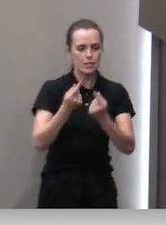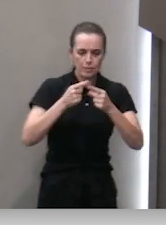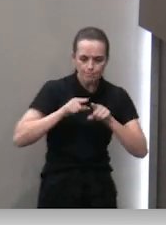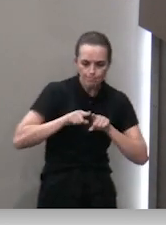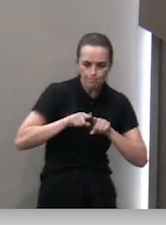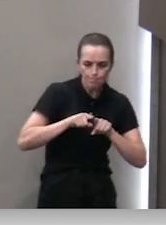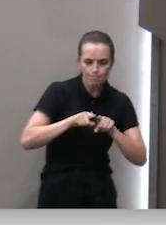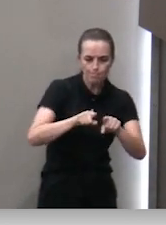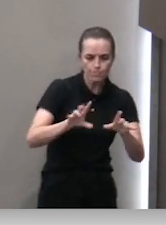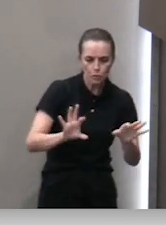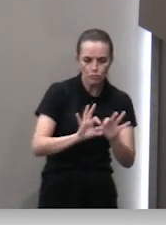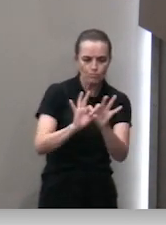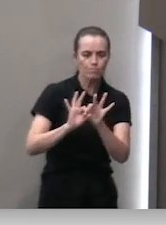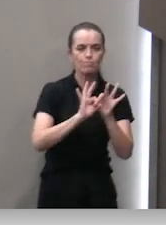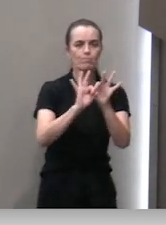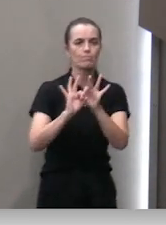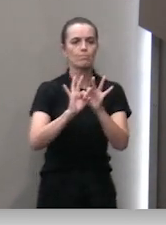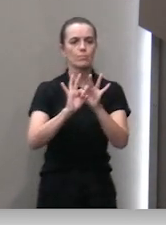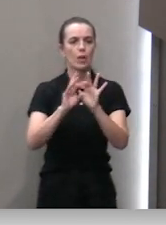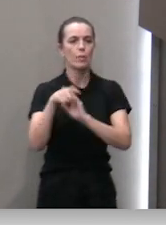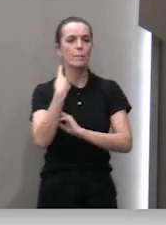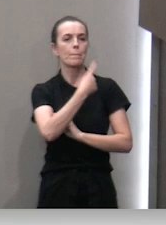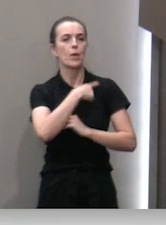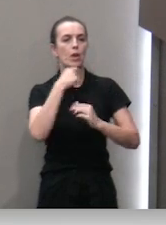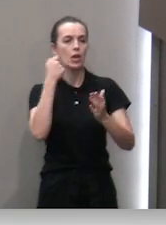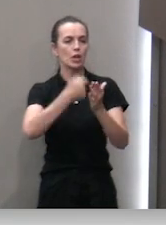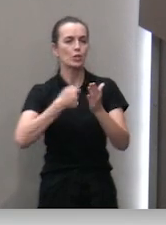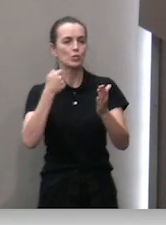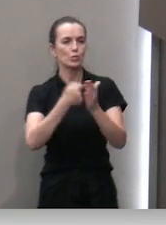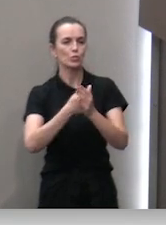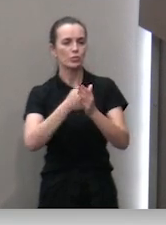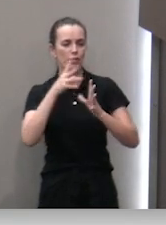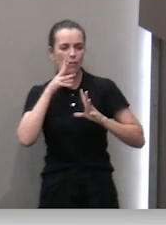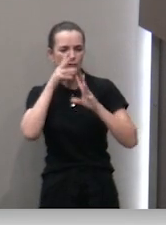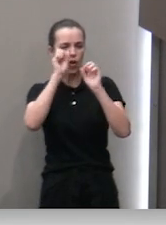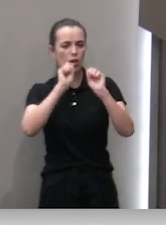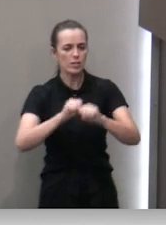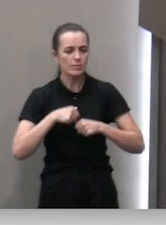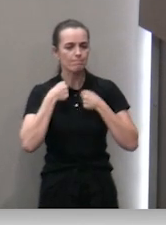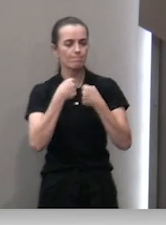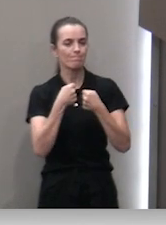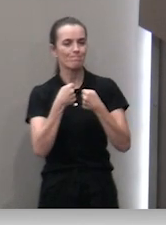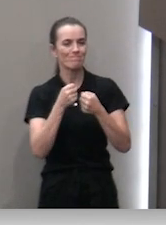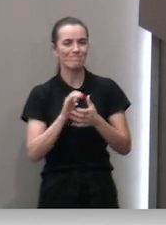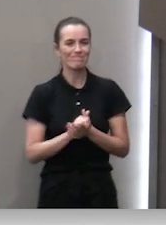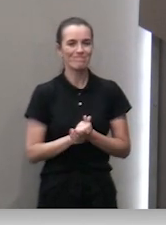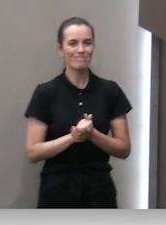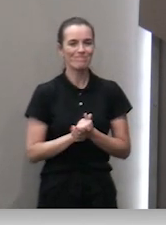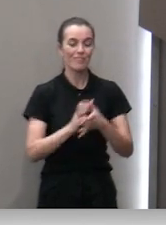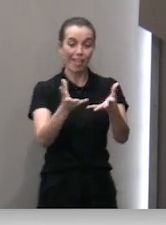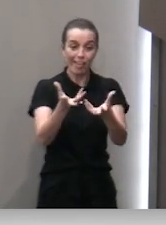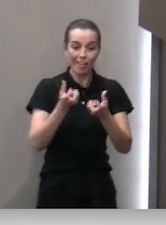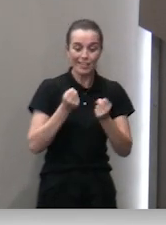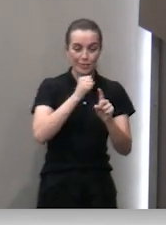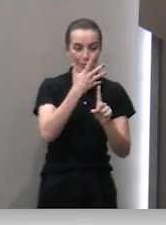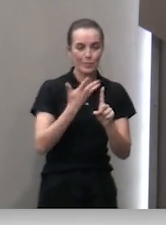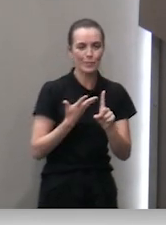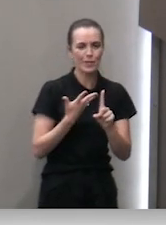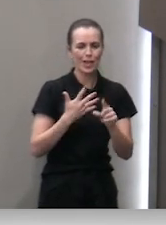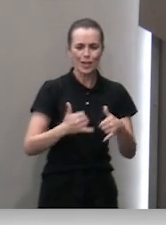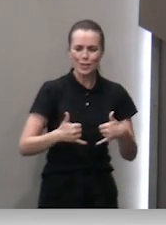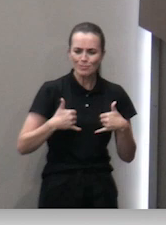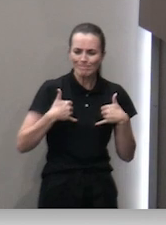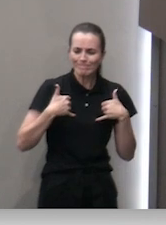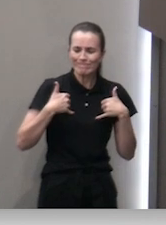e laços de união para que a nossa luta seja fortalecida. Recebo essa homenagem com muito